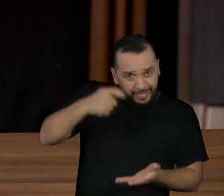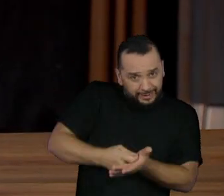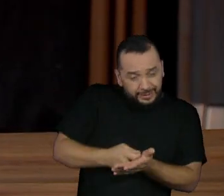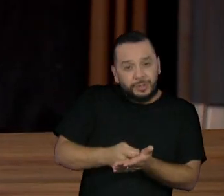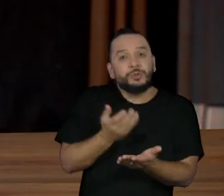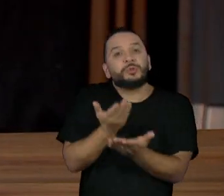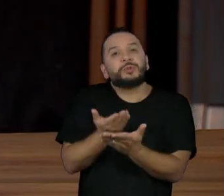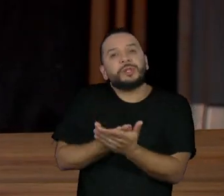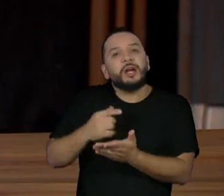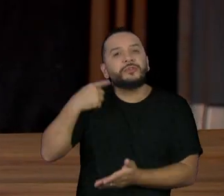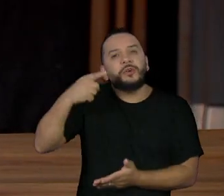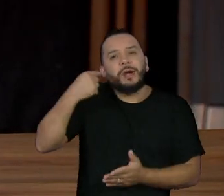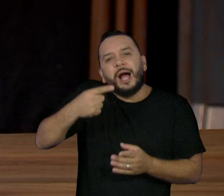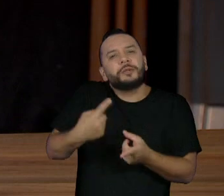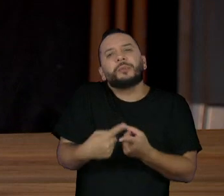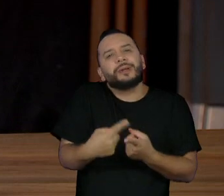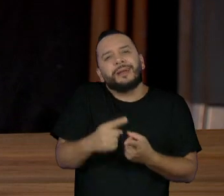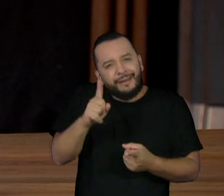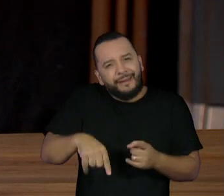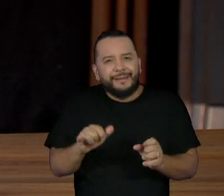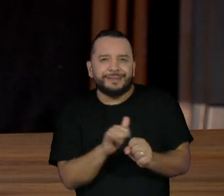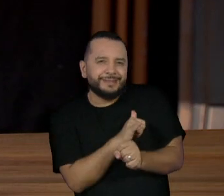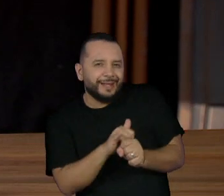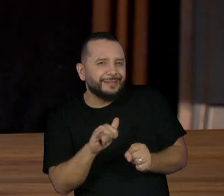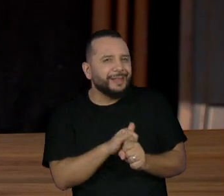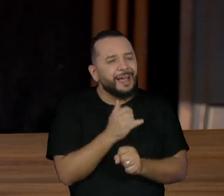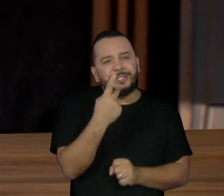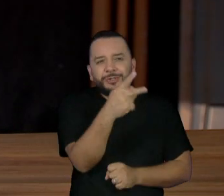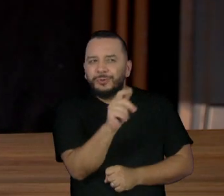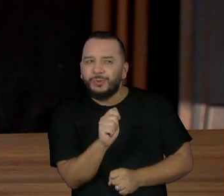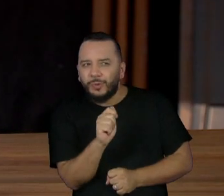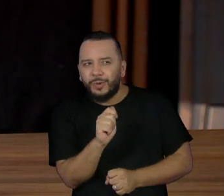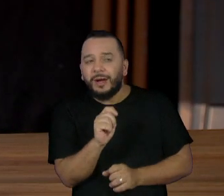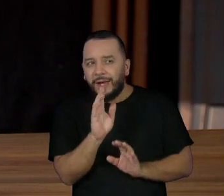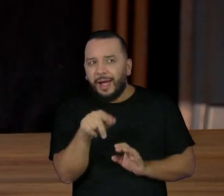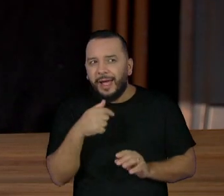quê? Uma estratégia de combater o sistema